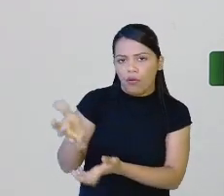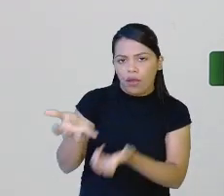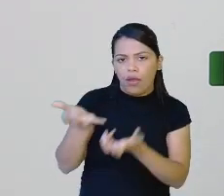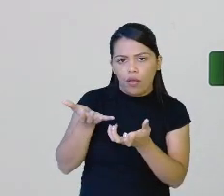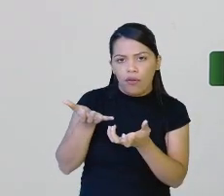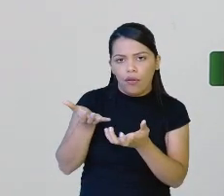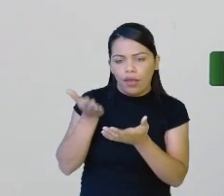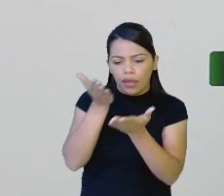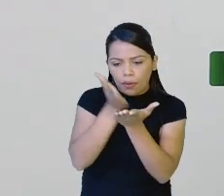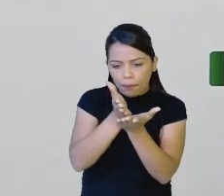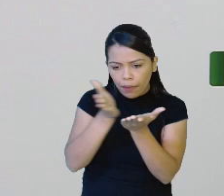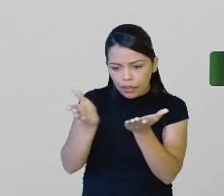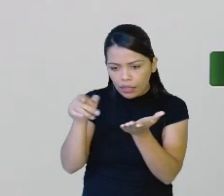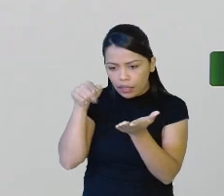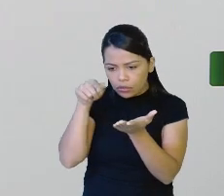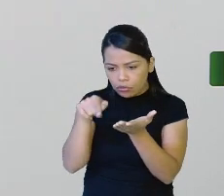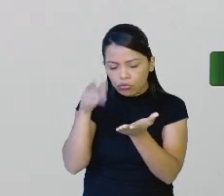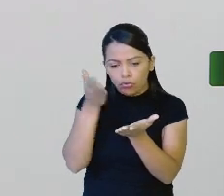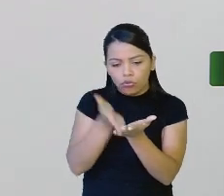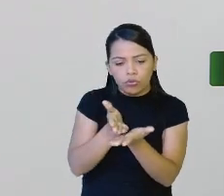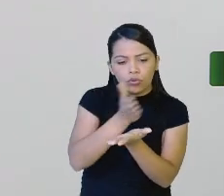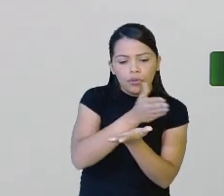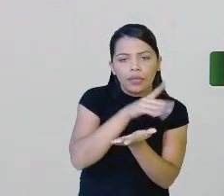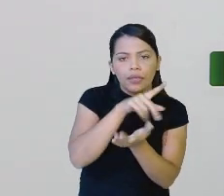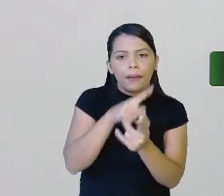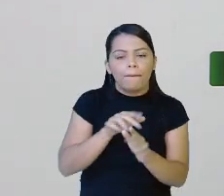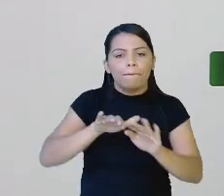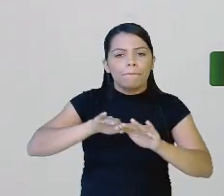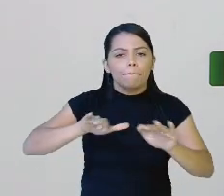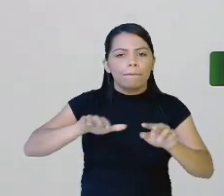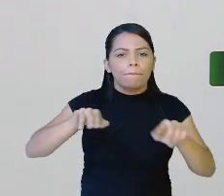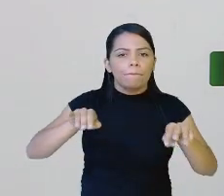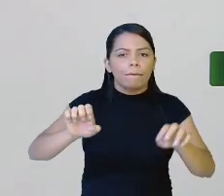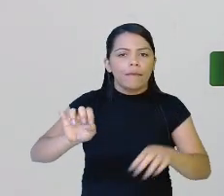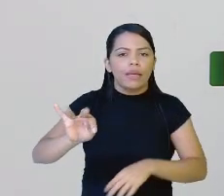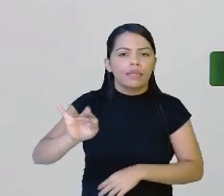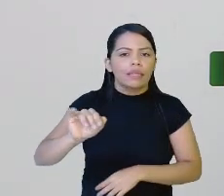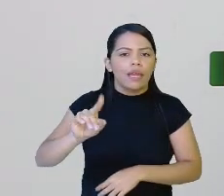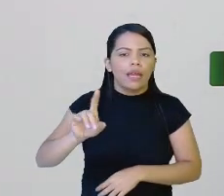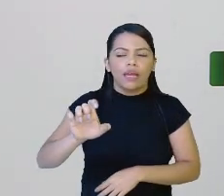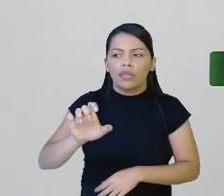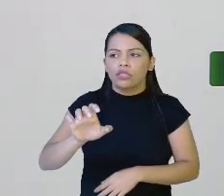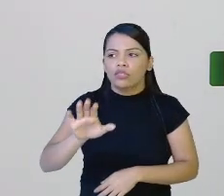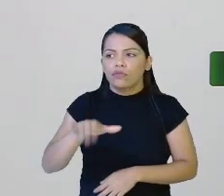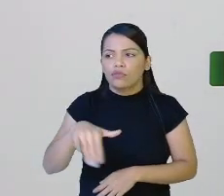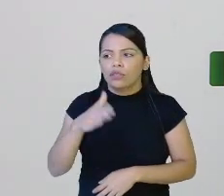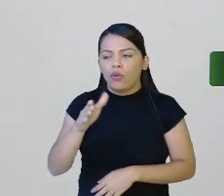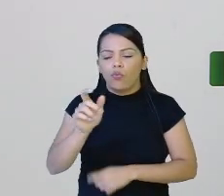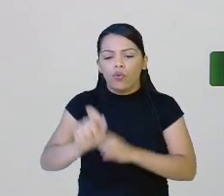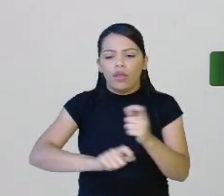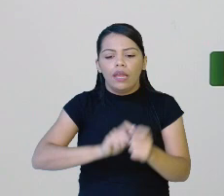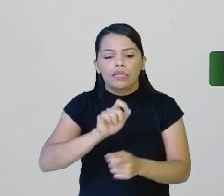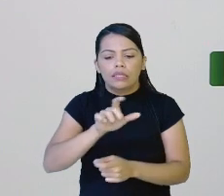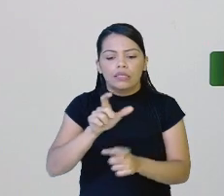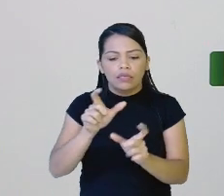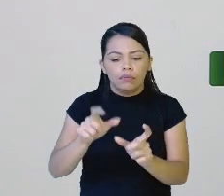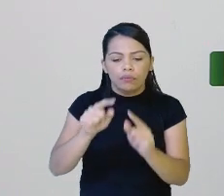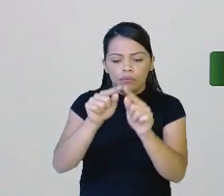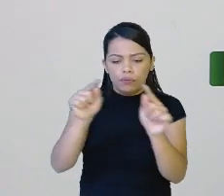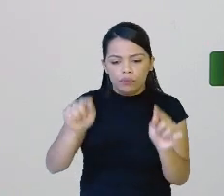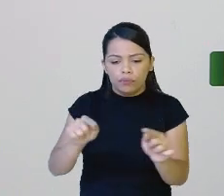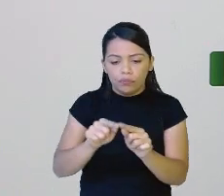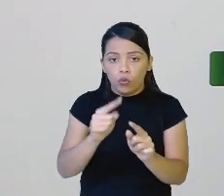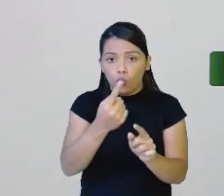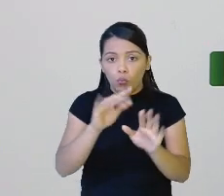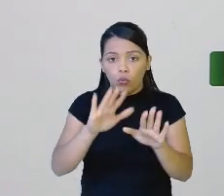vou ter meio centímetro quadrado. E a gente já encontrou a nossa medida. 1, 2, 3,